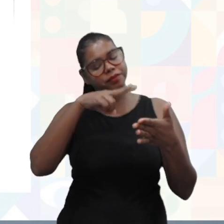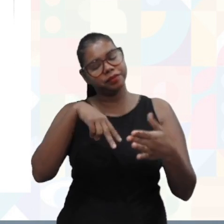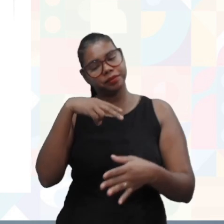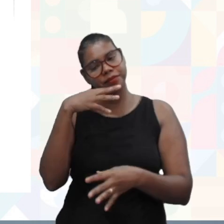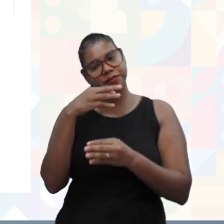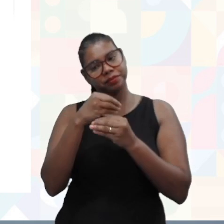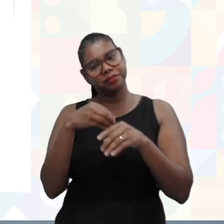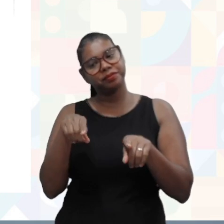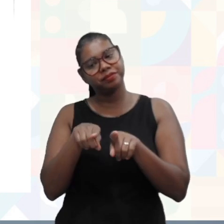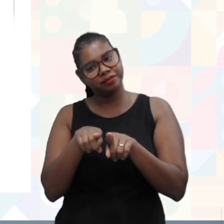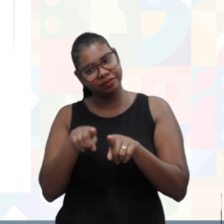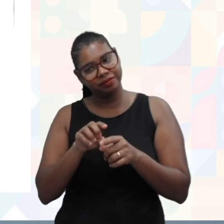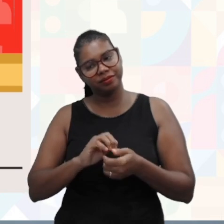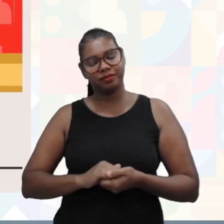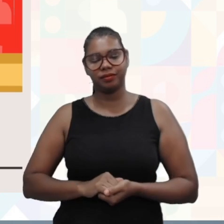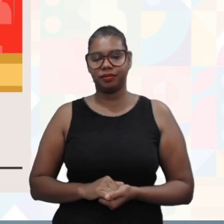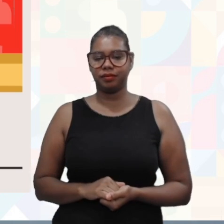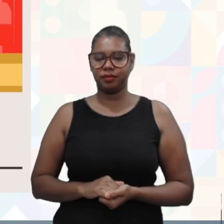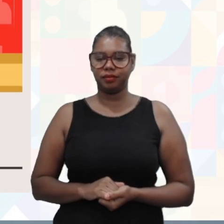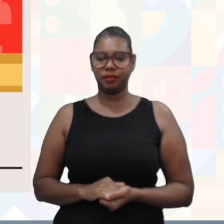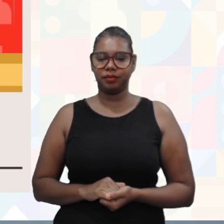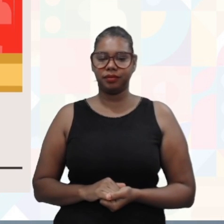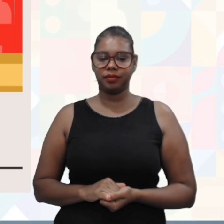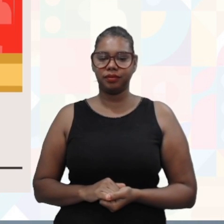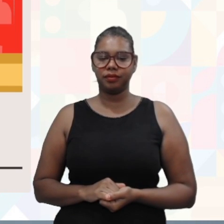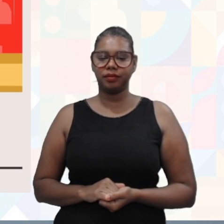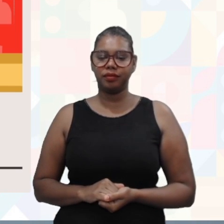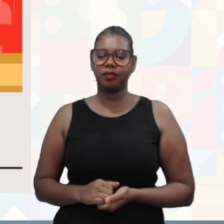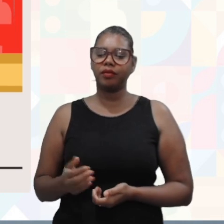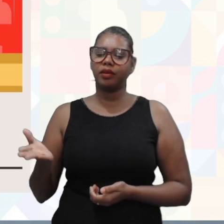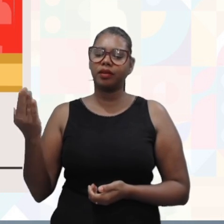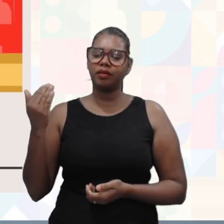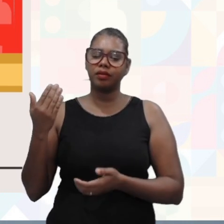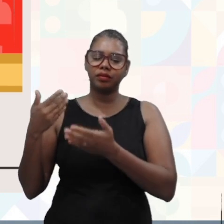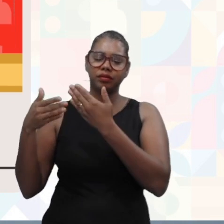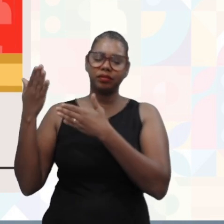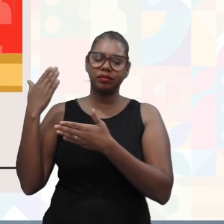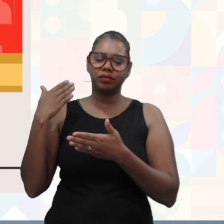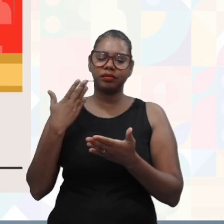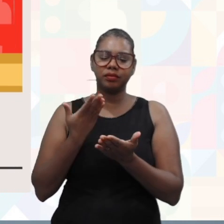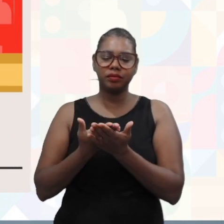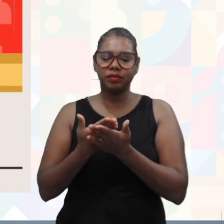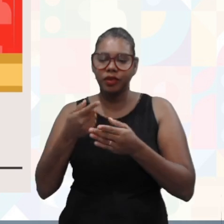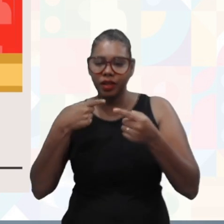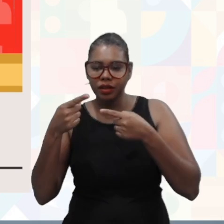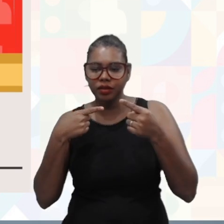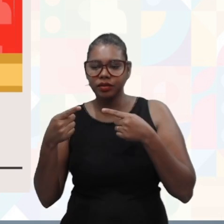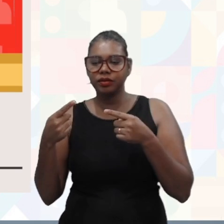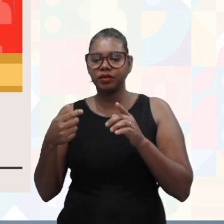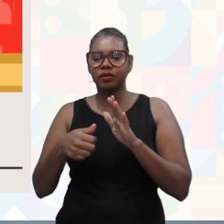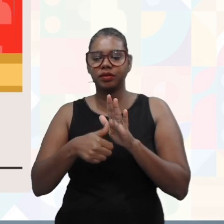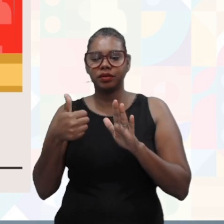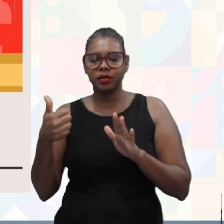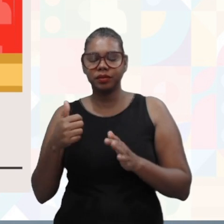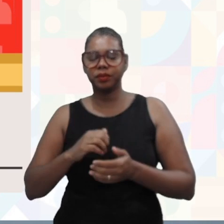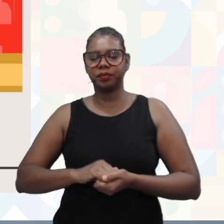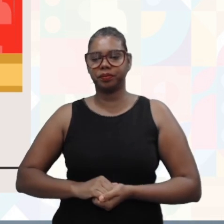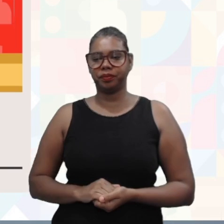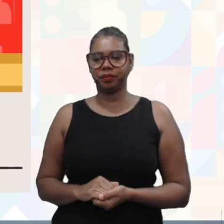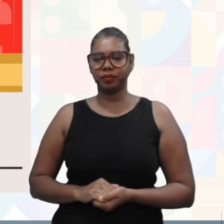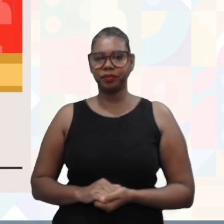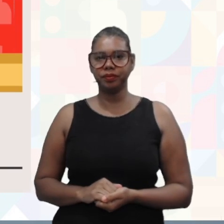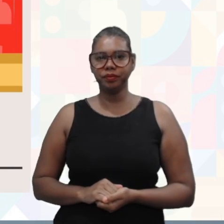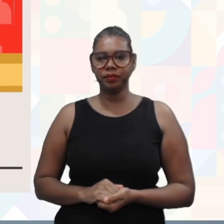complementar também. Vamos voltar um pouquinho agora, né, para aquela discussão anterior, que tem